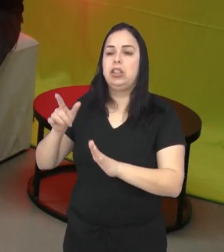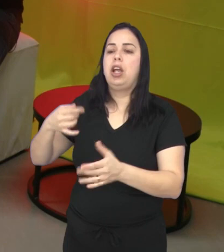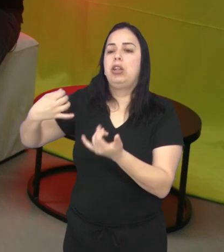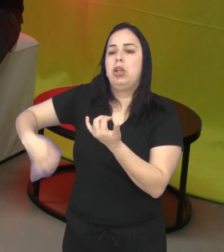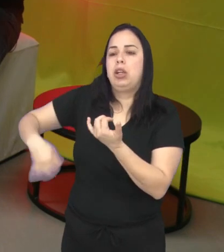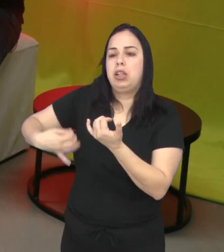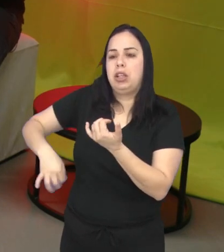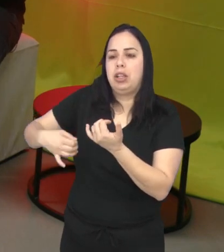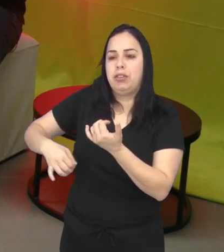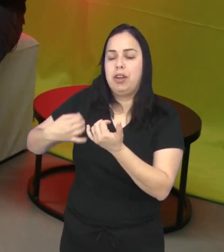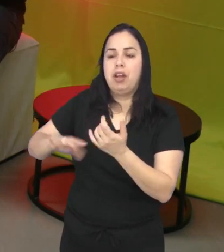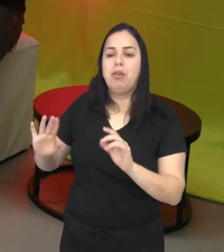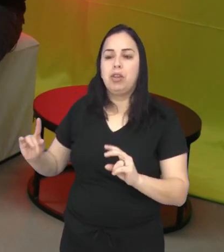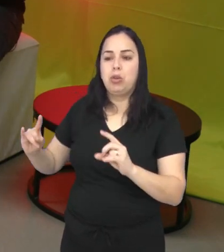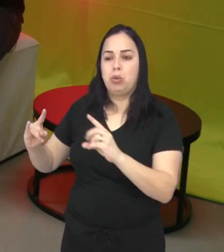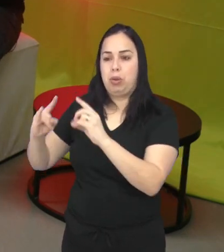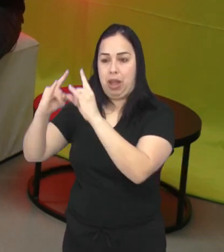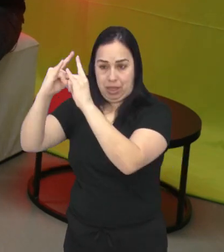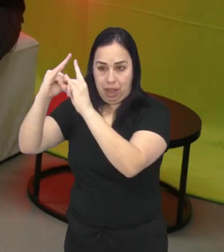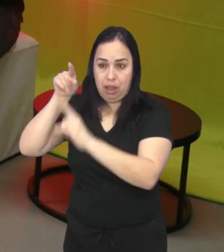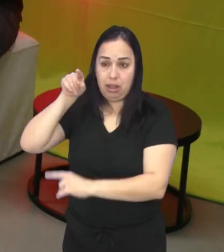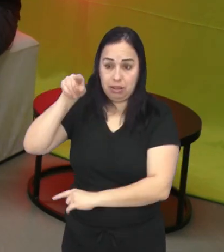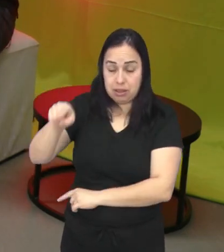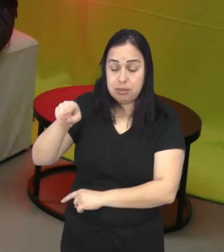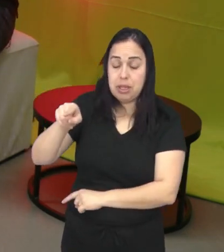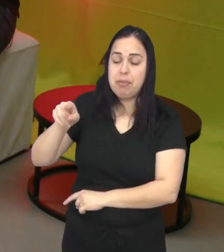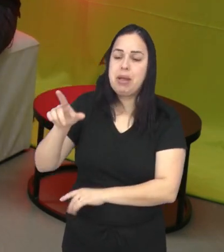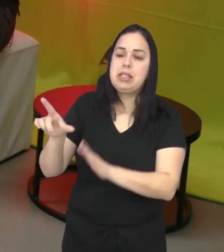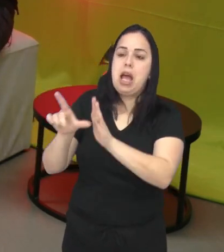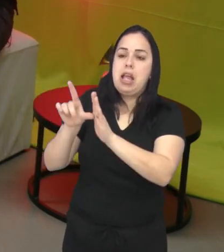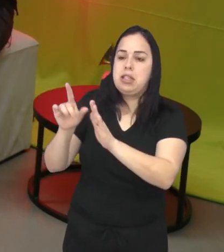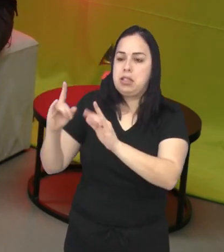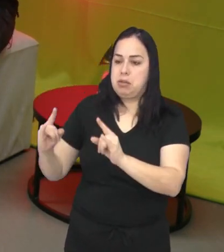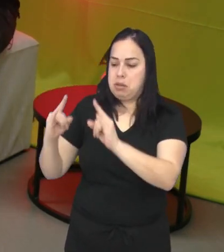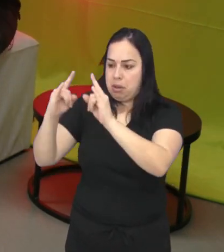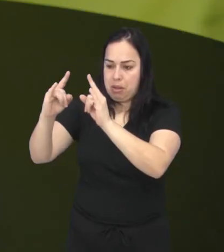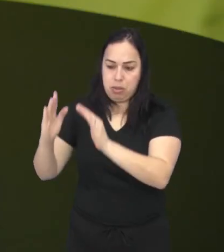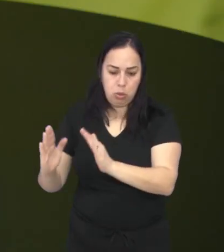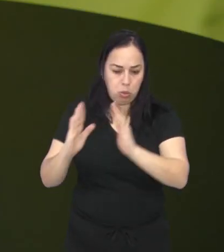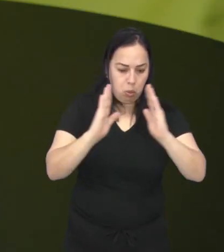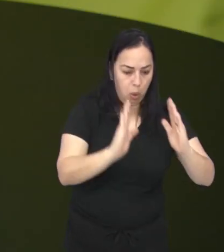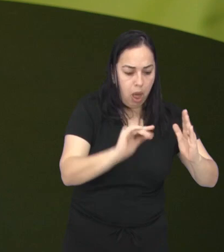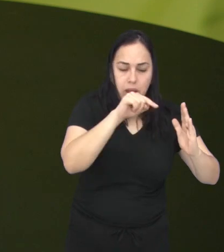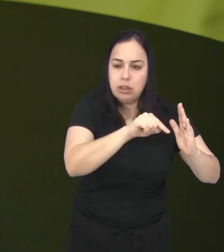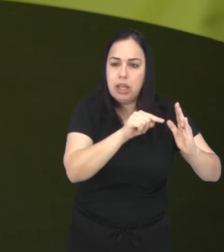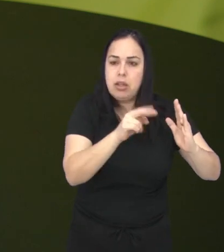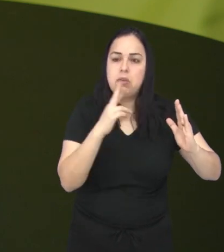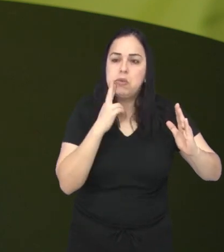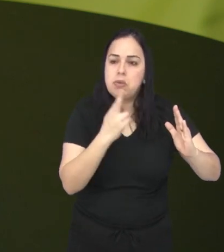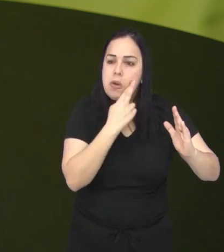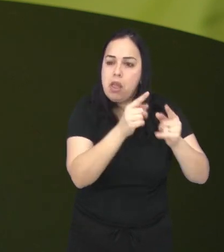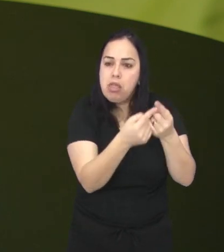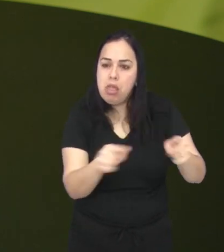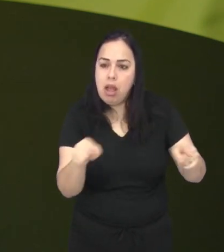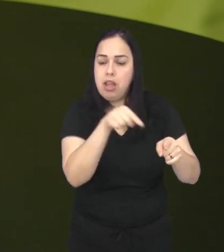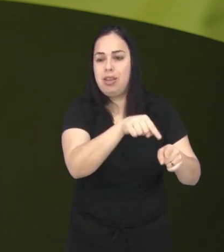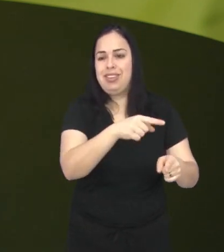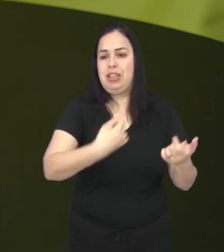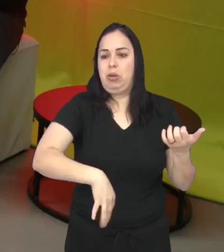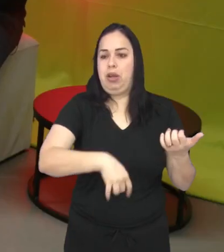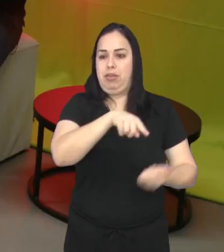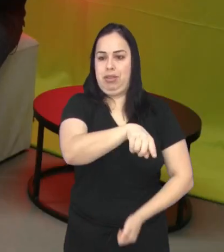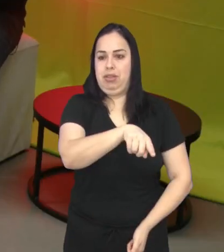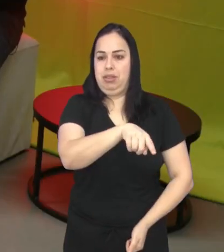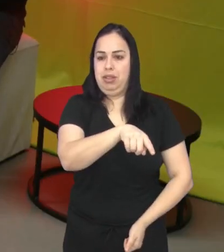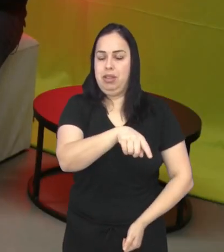tocava lá, sabe o Arco do Triunfo? Só que eu tocava numa churrascaria do lado brasileiro, assim. E aí, quando eu fui para Nova York, eu meio que fui no paraíso, porque eu